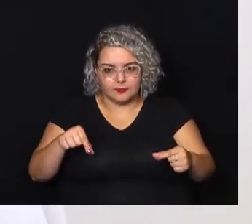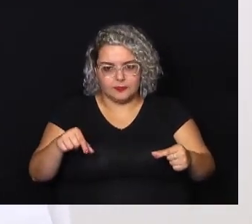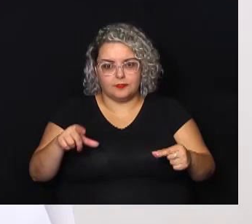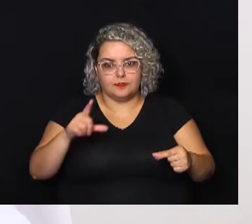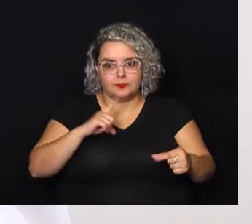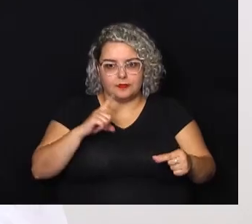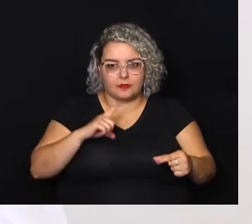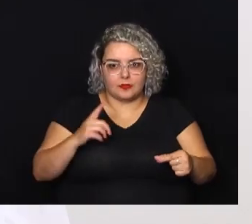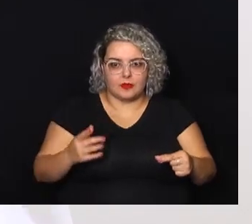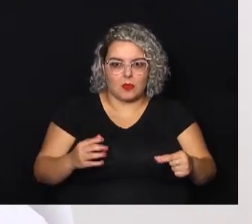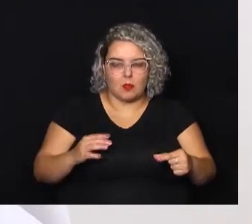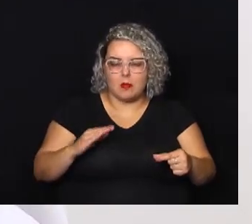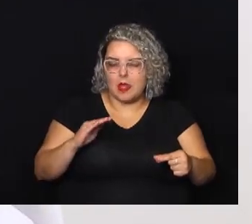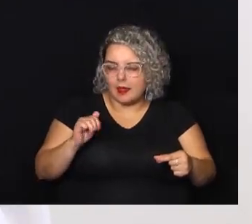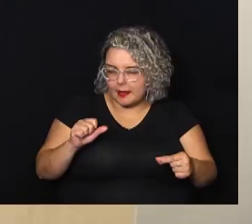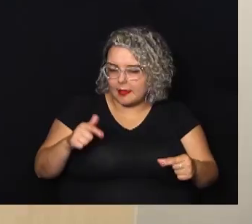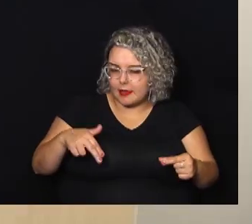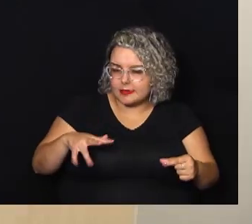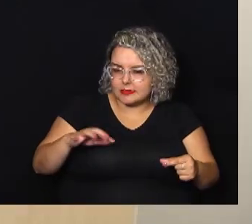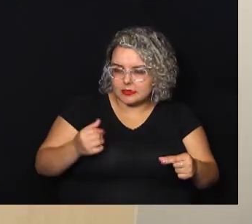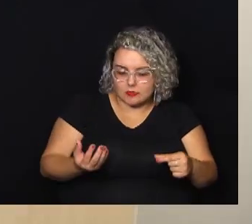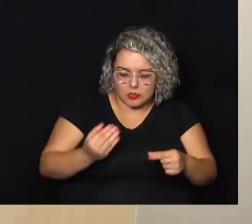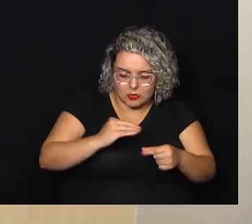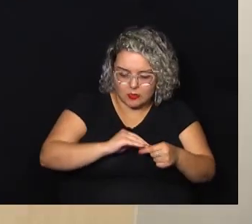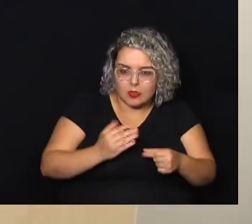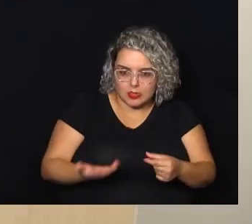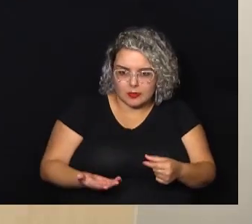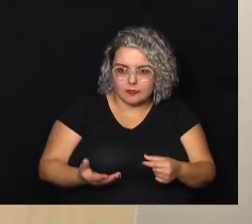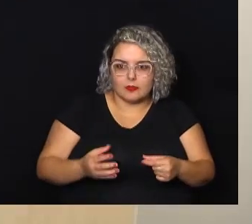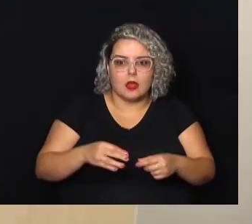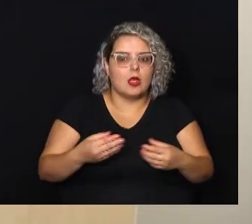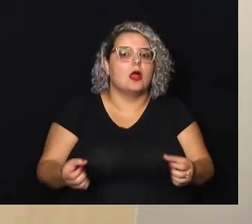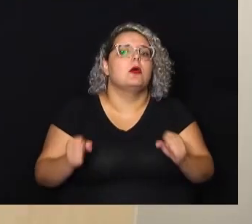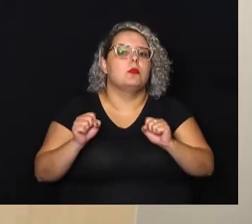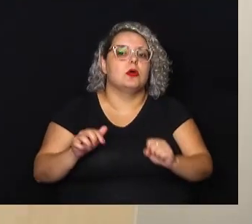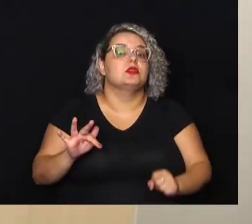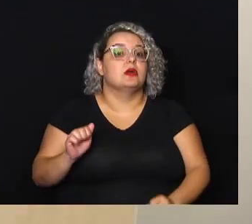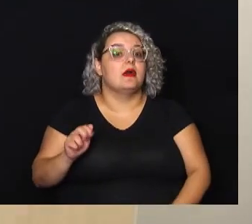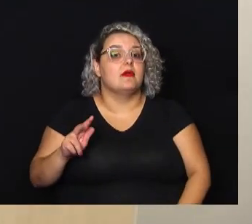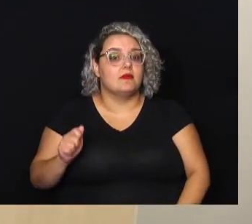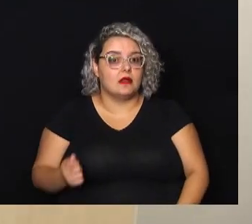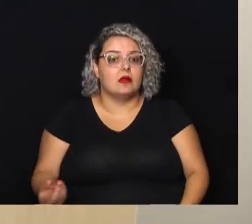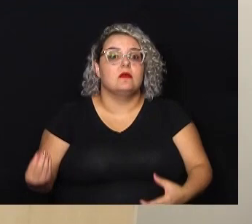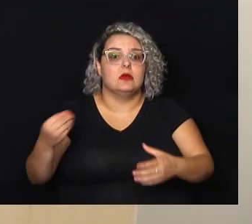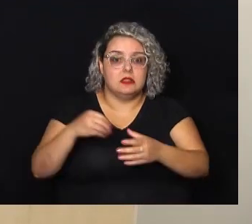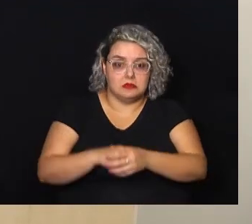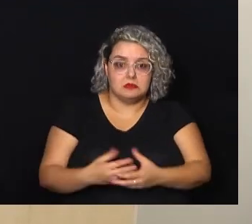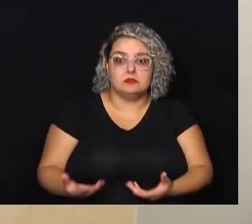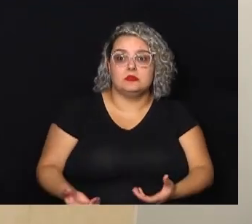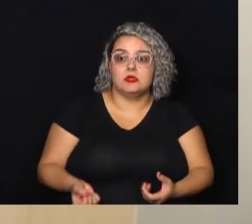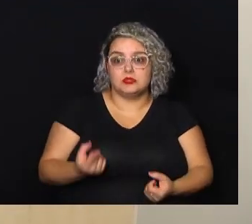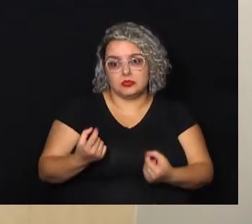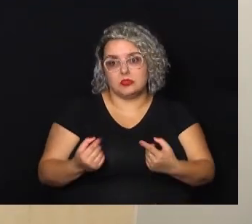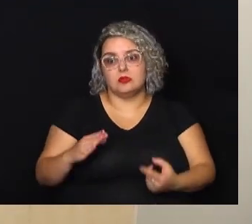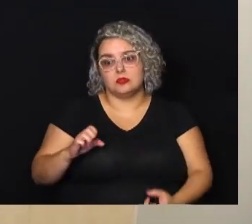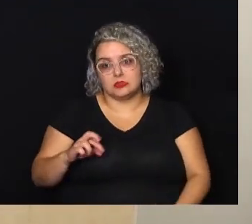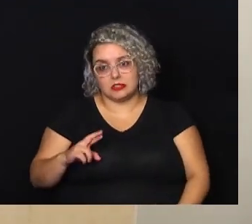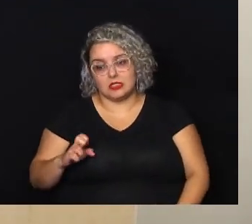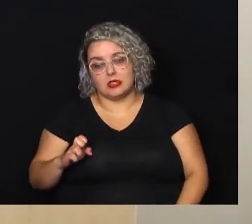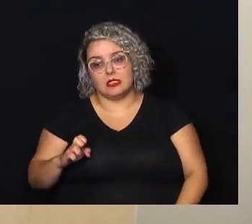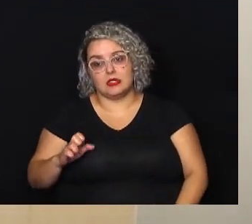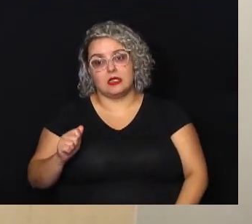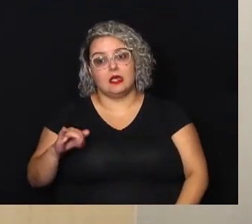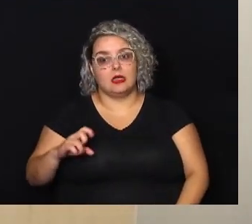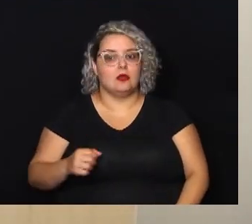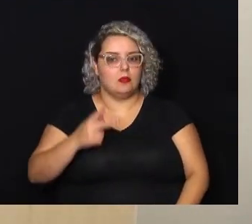vem ela é tipo uma casquinha, né, que tá guardando essas microesferas, e aí você pode colocar essa fava dentro de álcools de